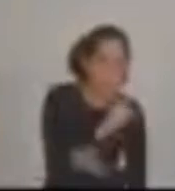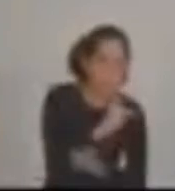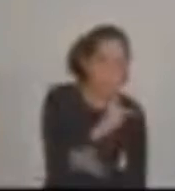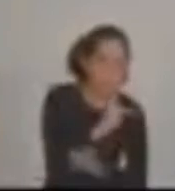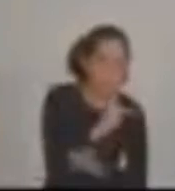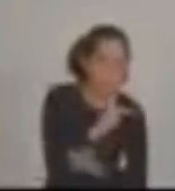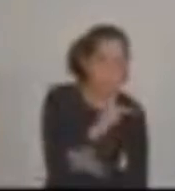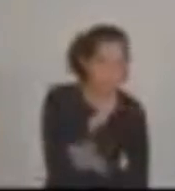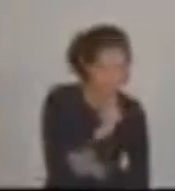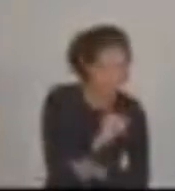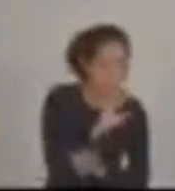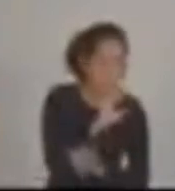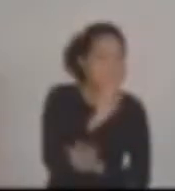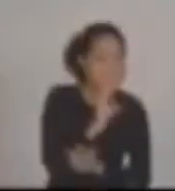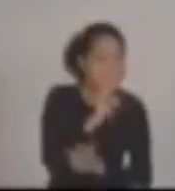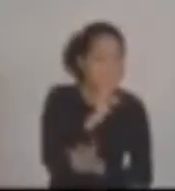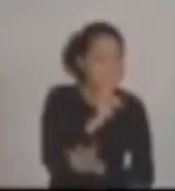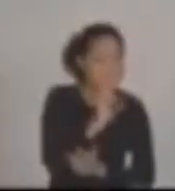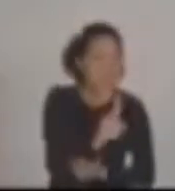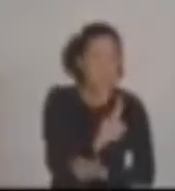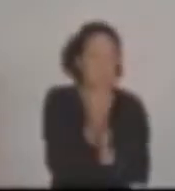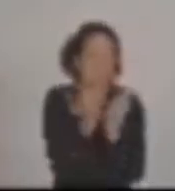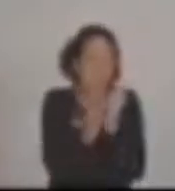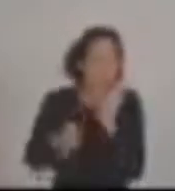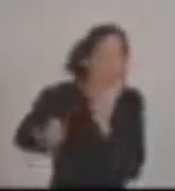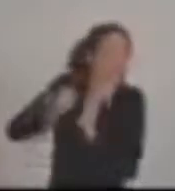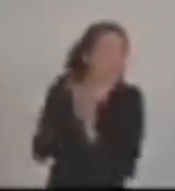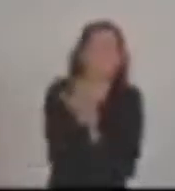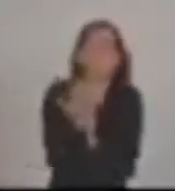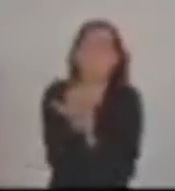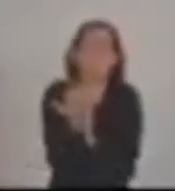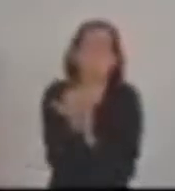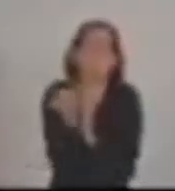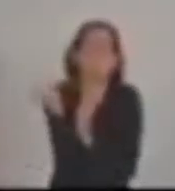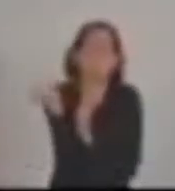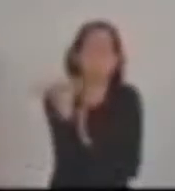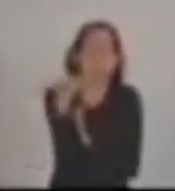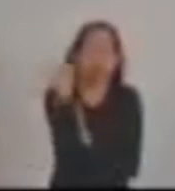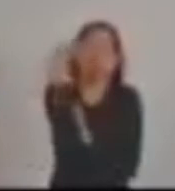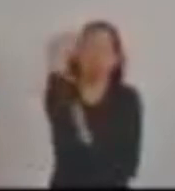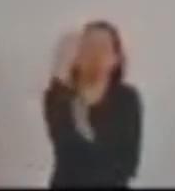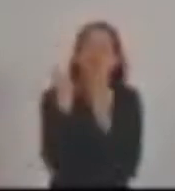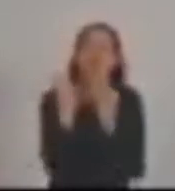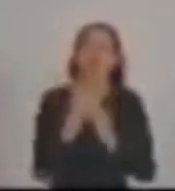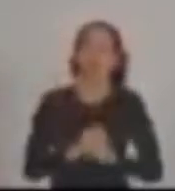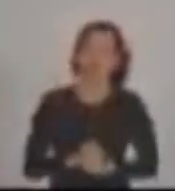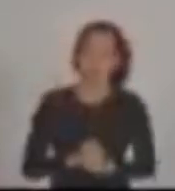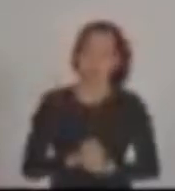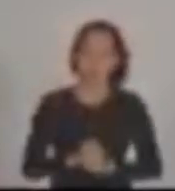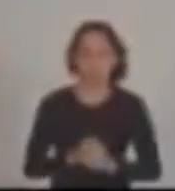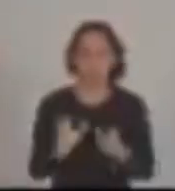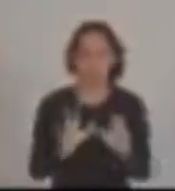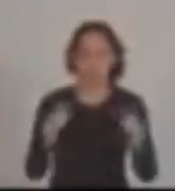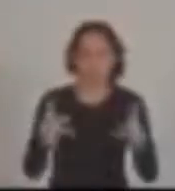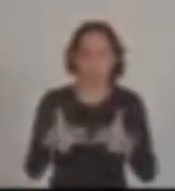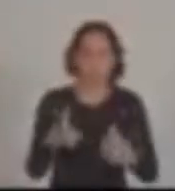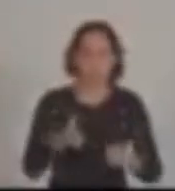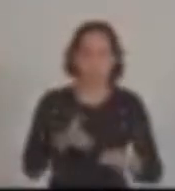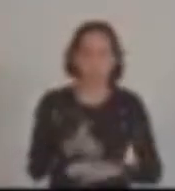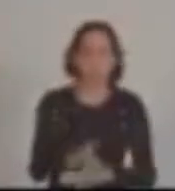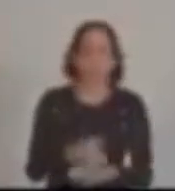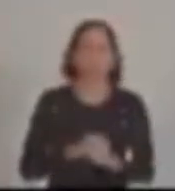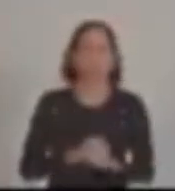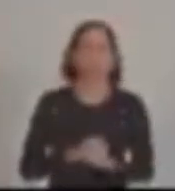covardemente, porque usou a antiga Câmara Municipal nos últimos dias para lhe dar o